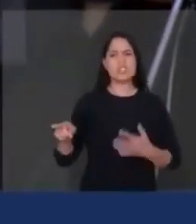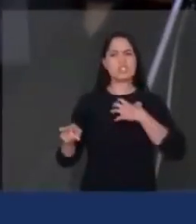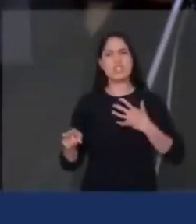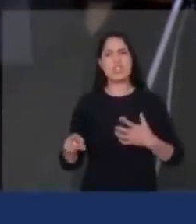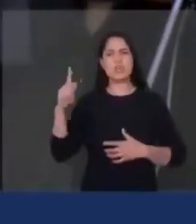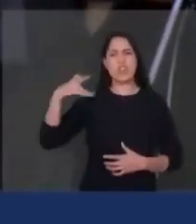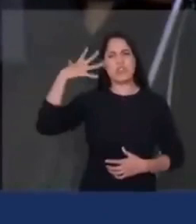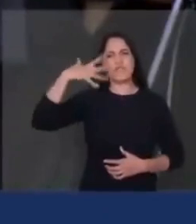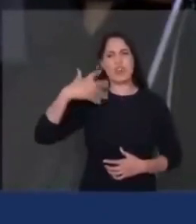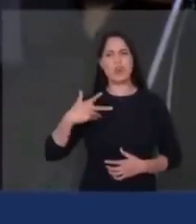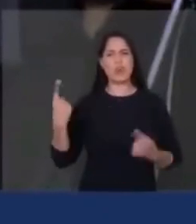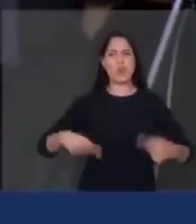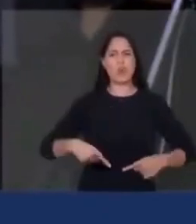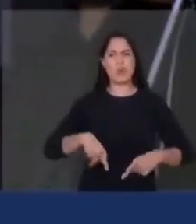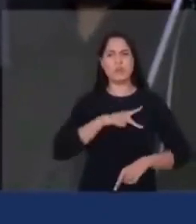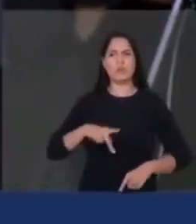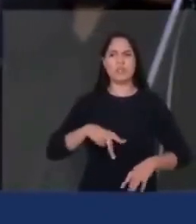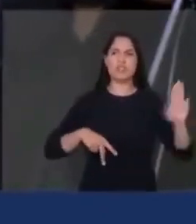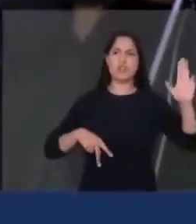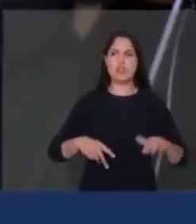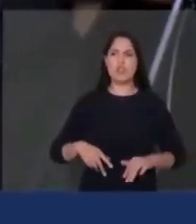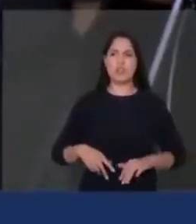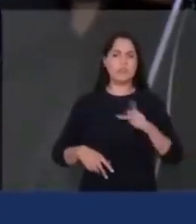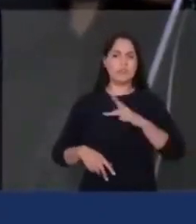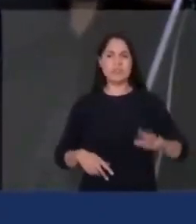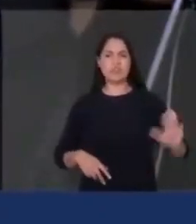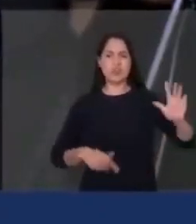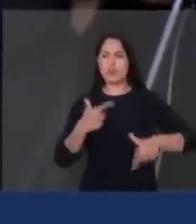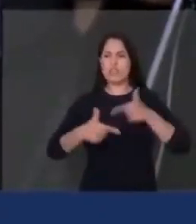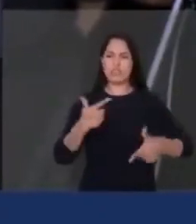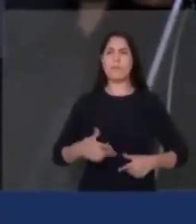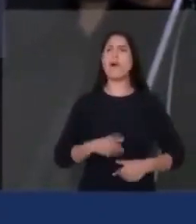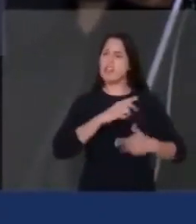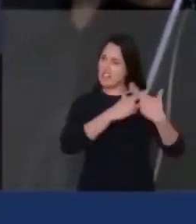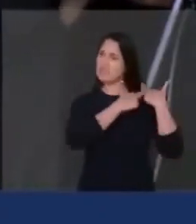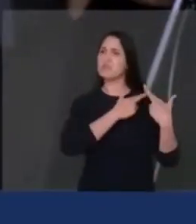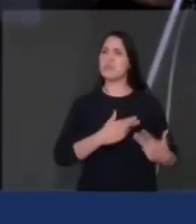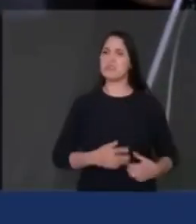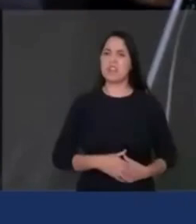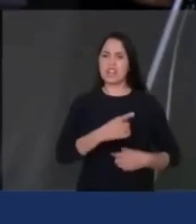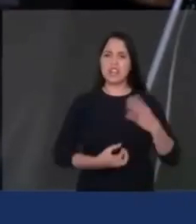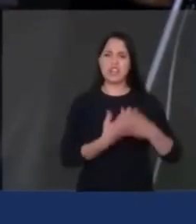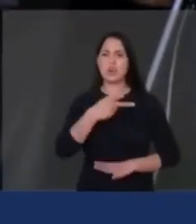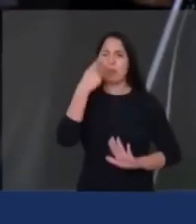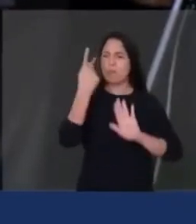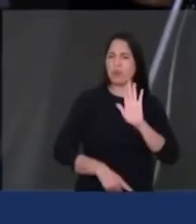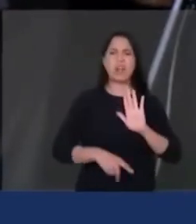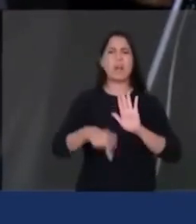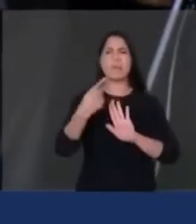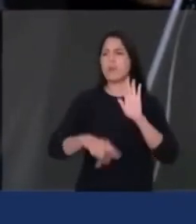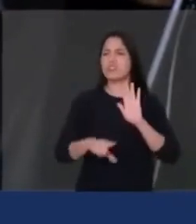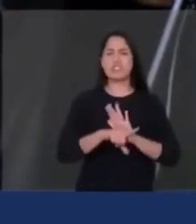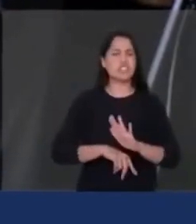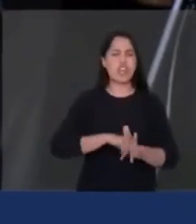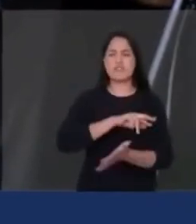ouvir aquilo que ele falou do presidente Lula o presidente que trabalha o Presidente é responsável que criou o programas e projetos